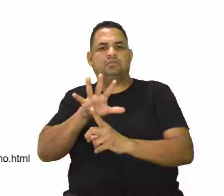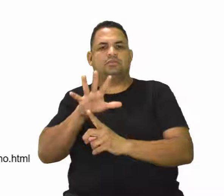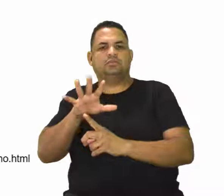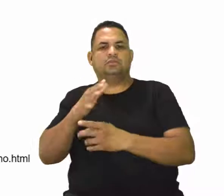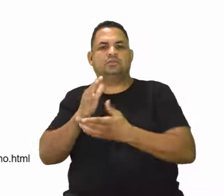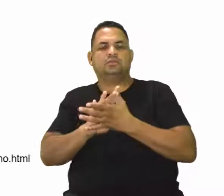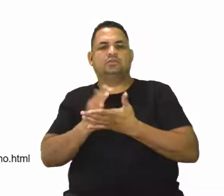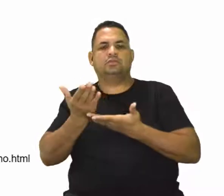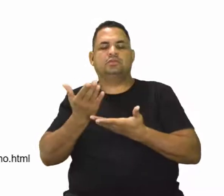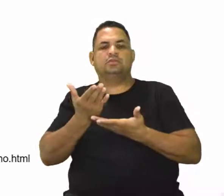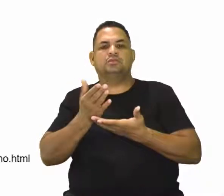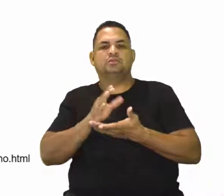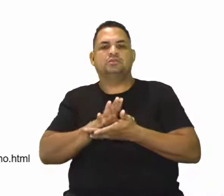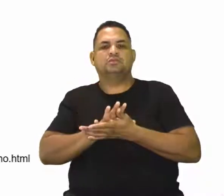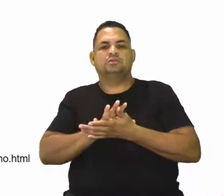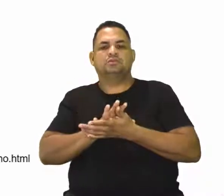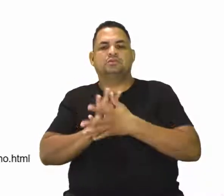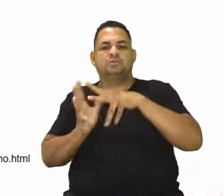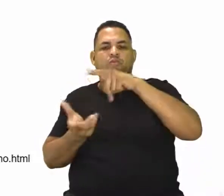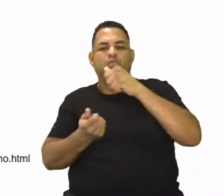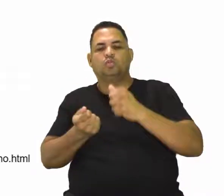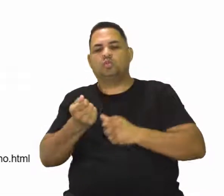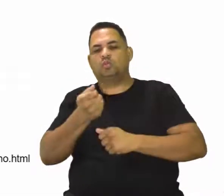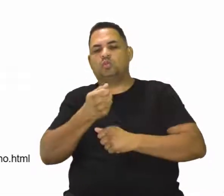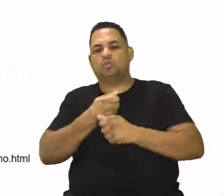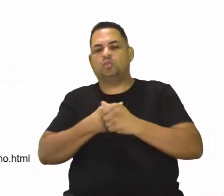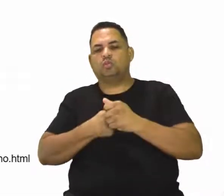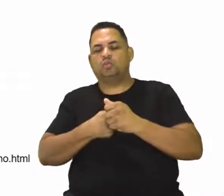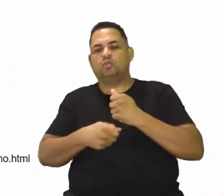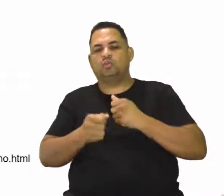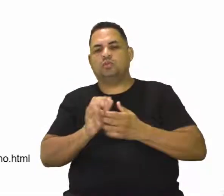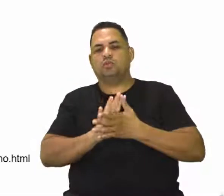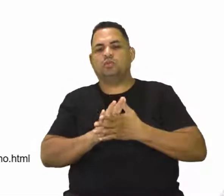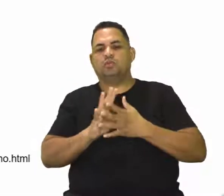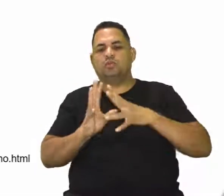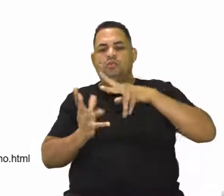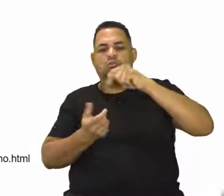globalização que vocês estão vendo, o mundo consumindo